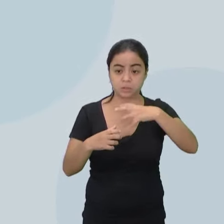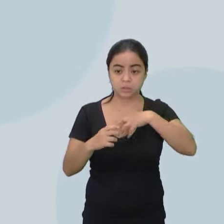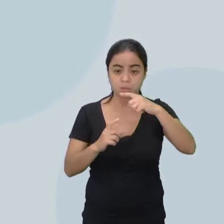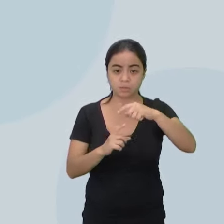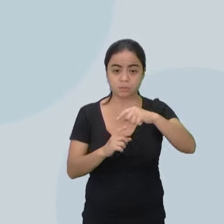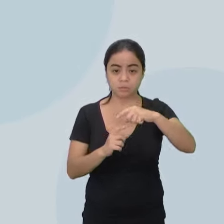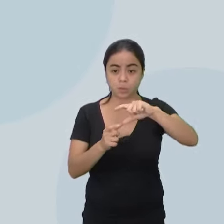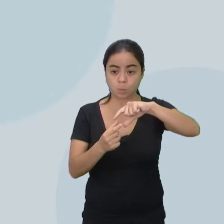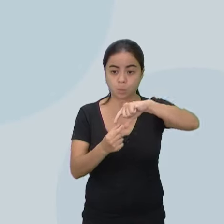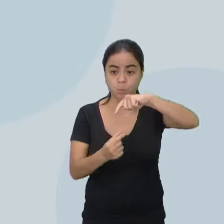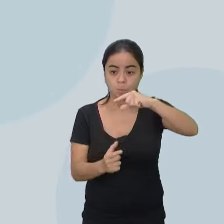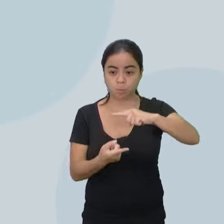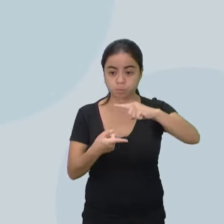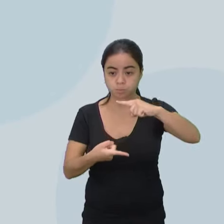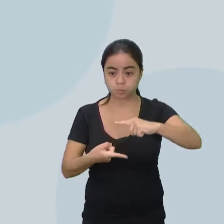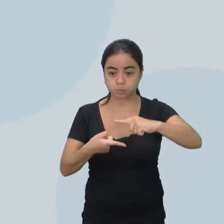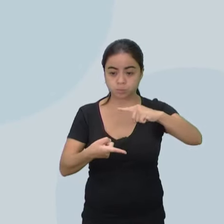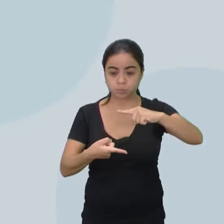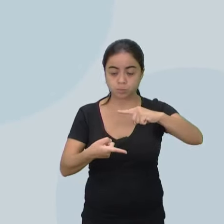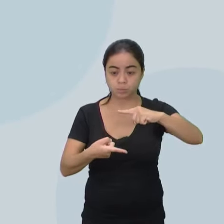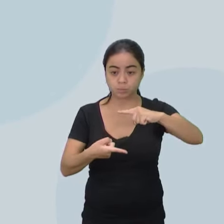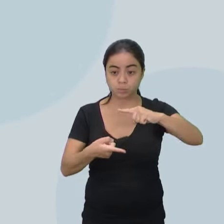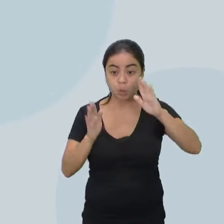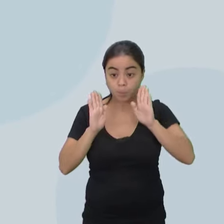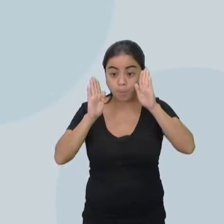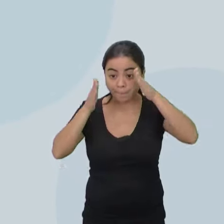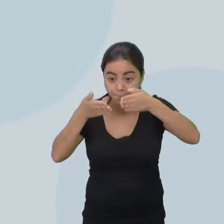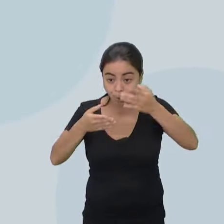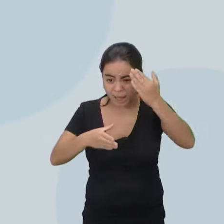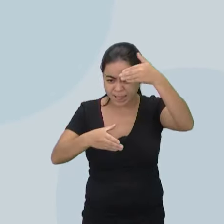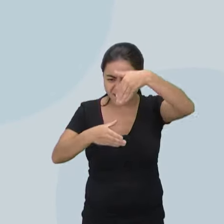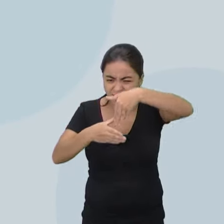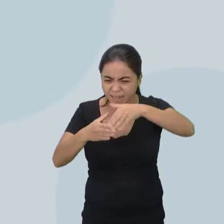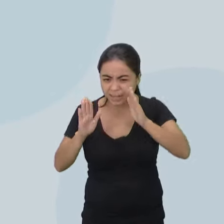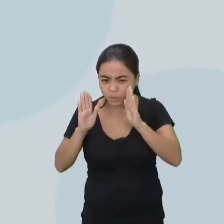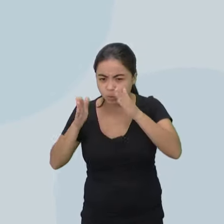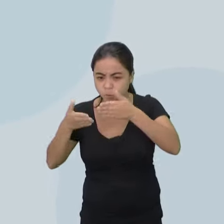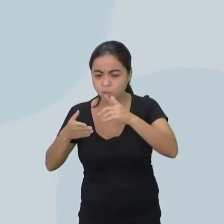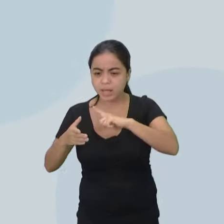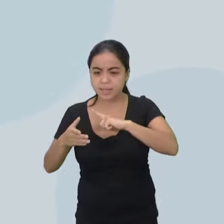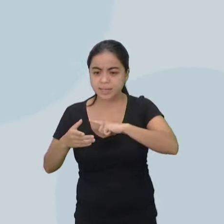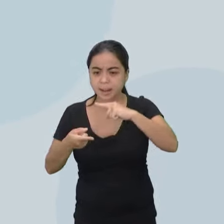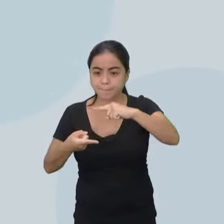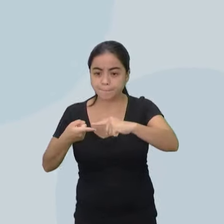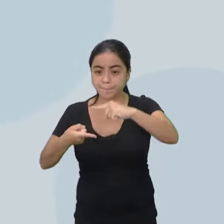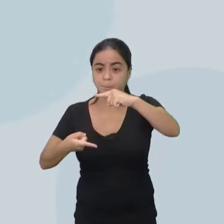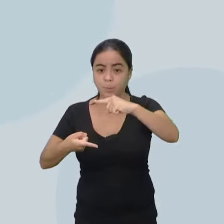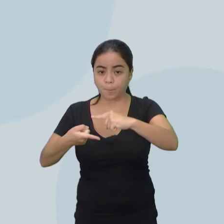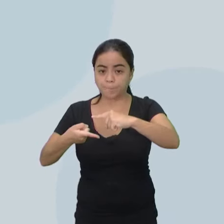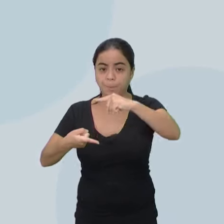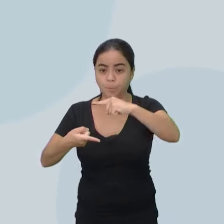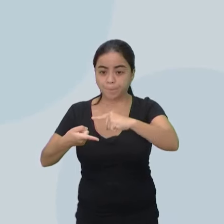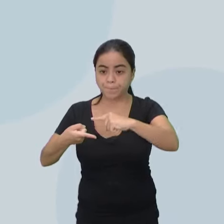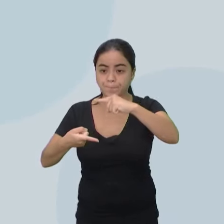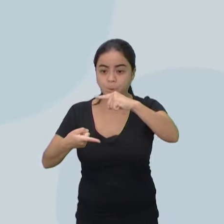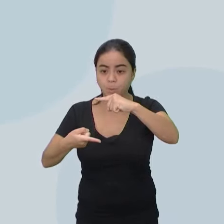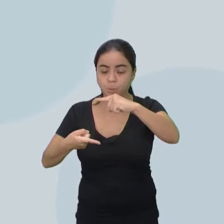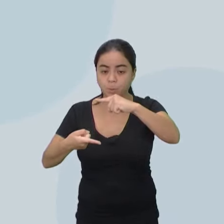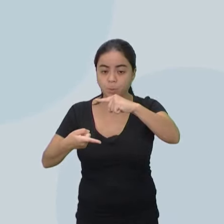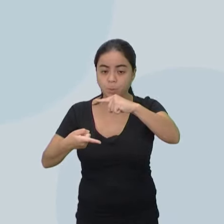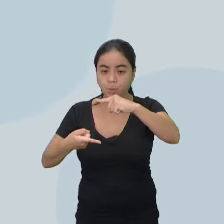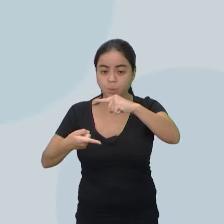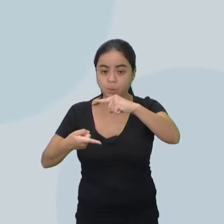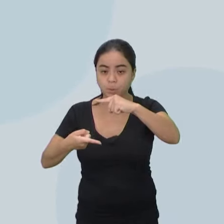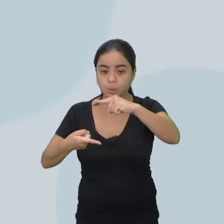esse sensor aqui. E aí eu dei um zoom, ó. Neste sensor, nós temos uma mola. Na ponta dessa